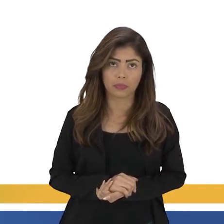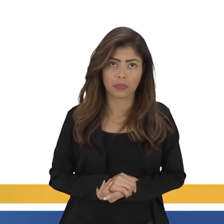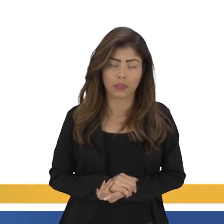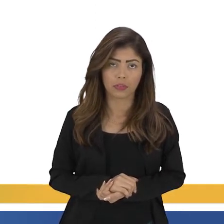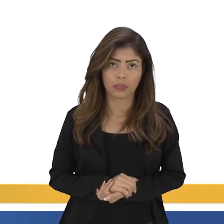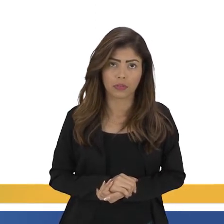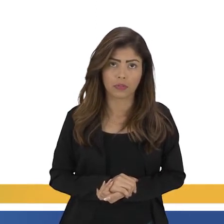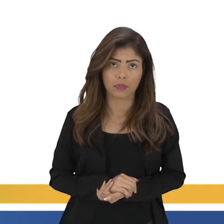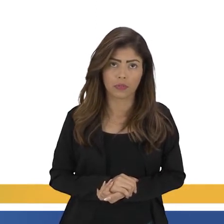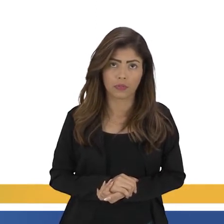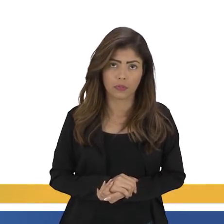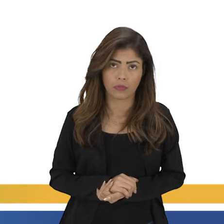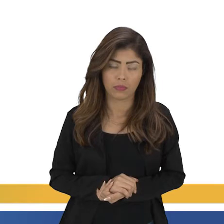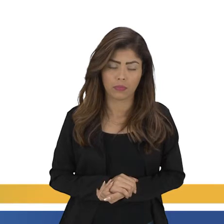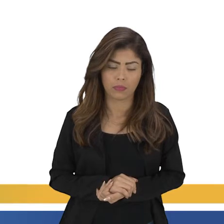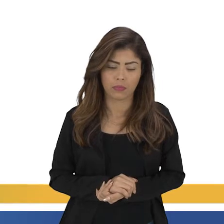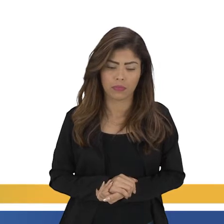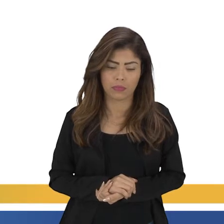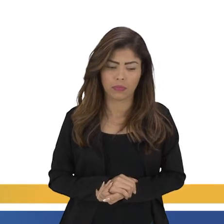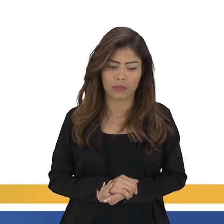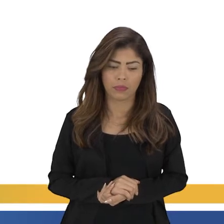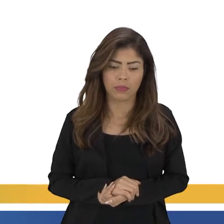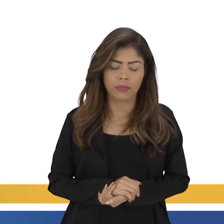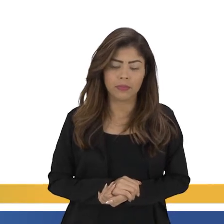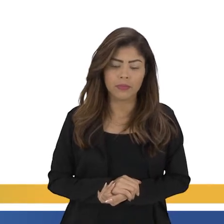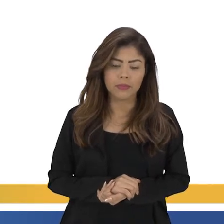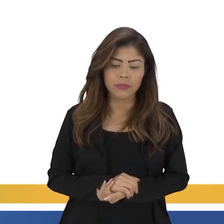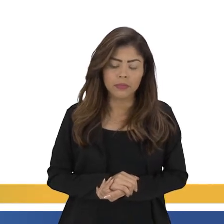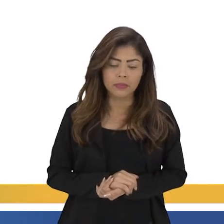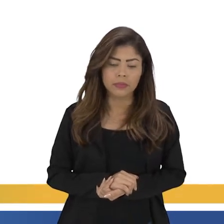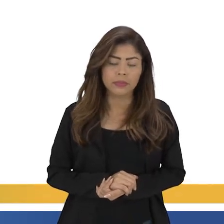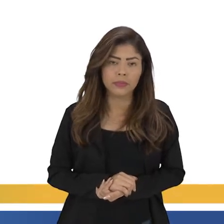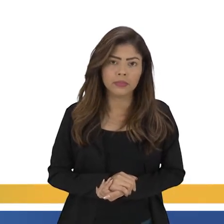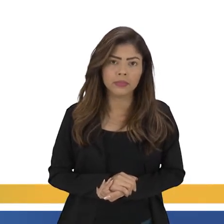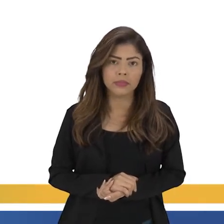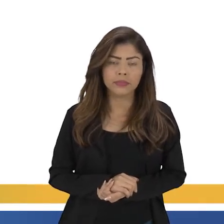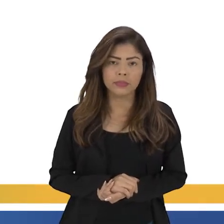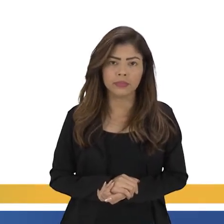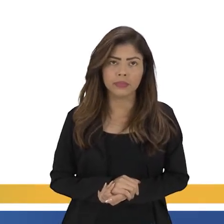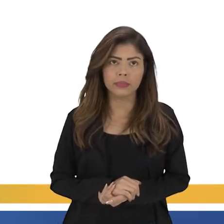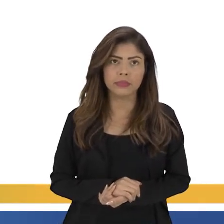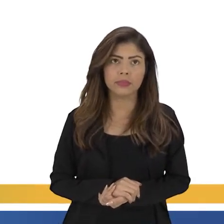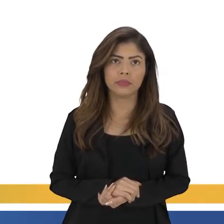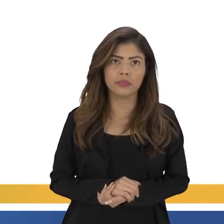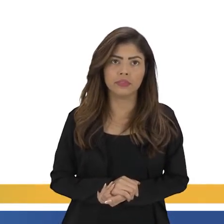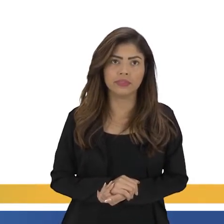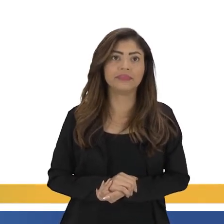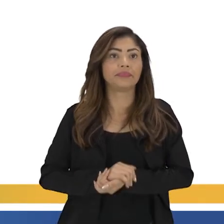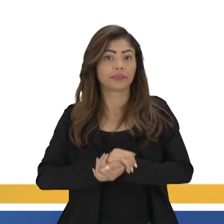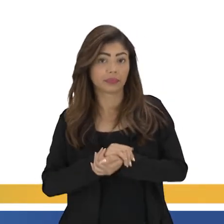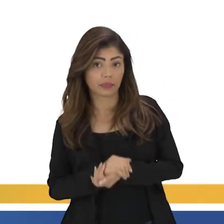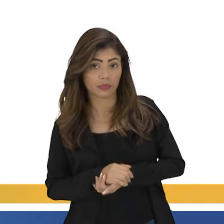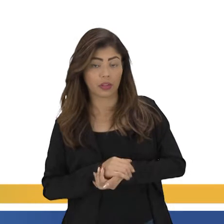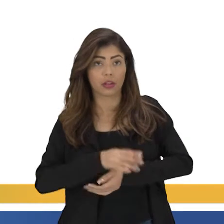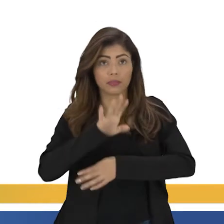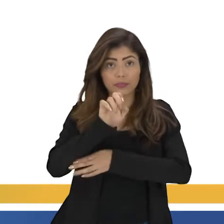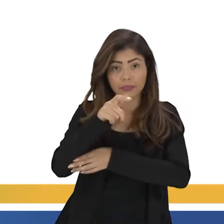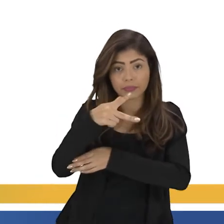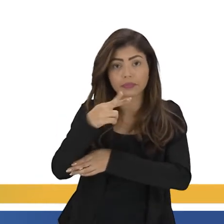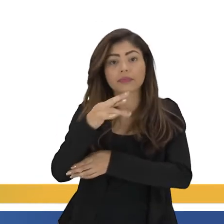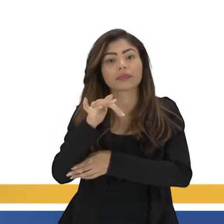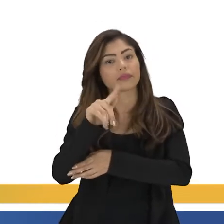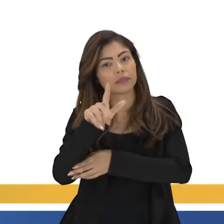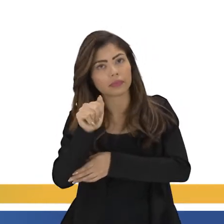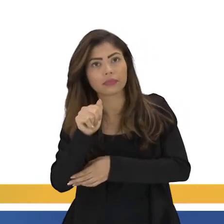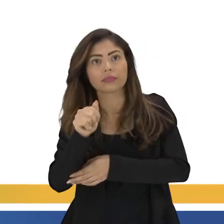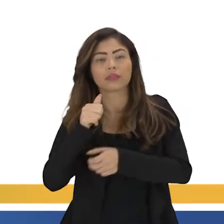Los empleados ferroviarios comenzarán la huelga a las 12 de la noche. Os empregados da